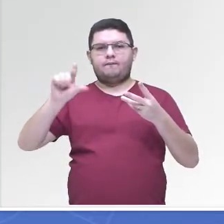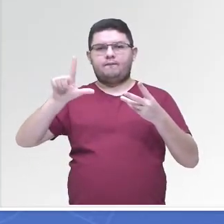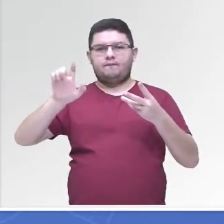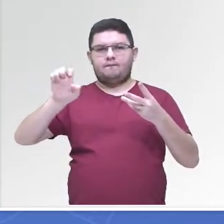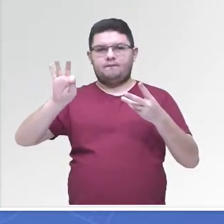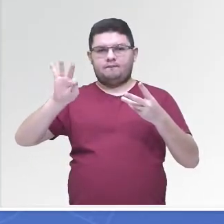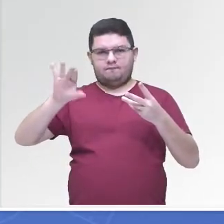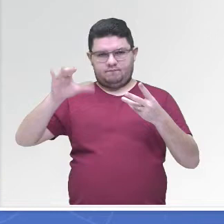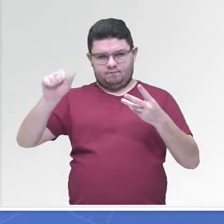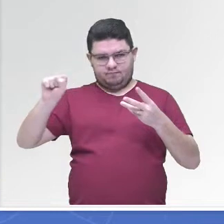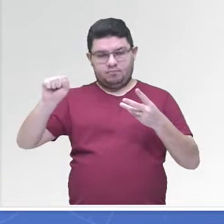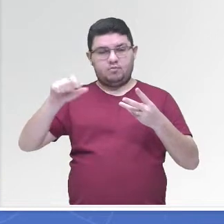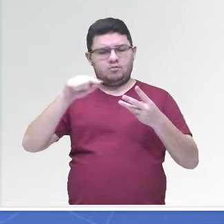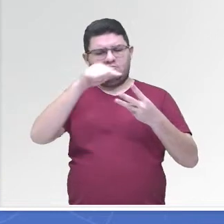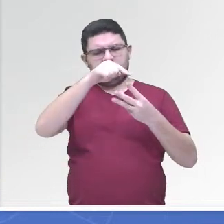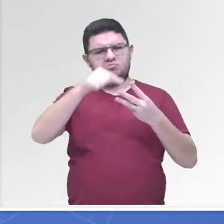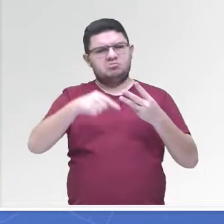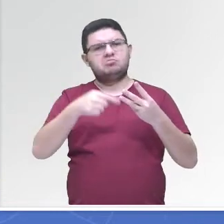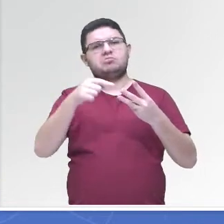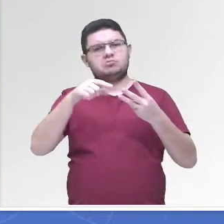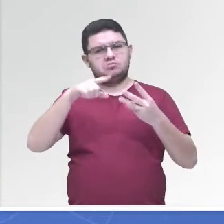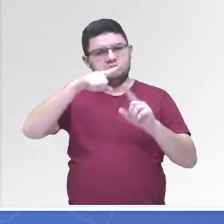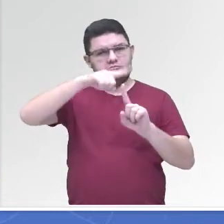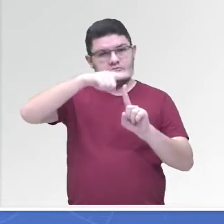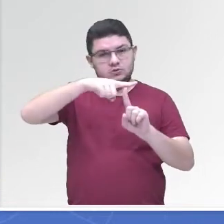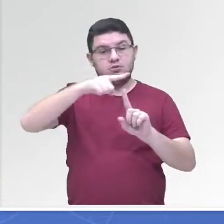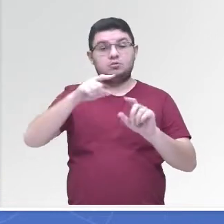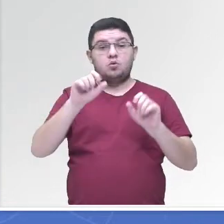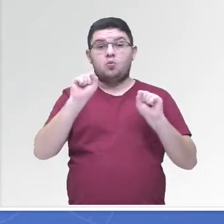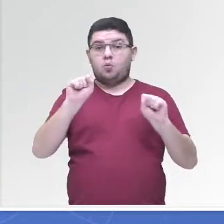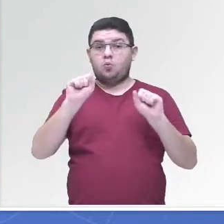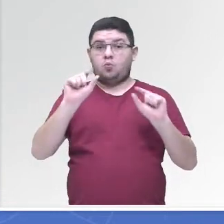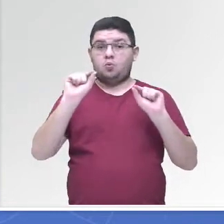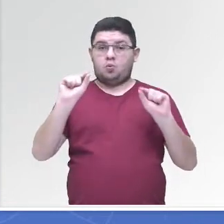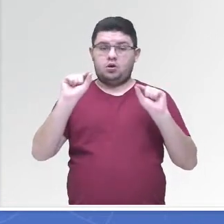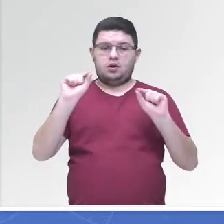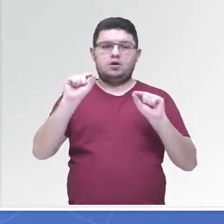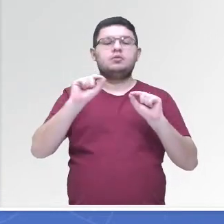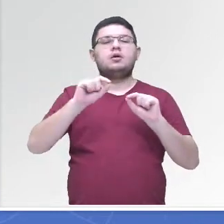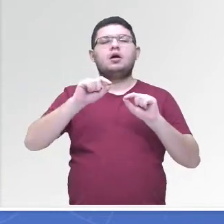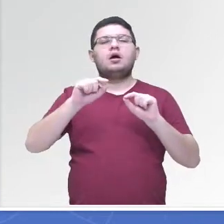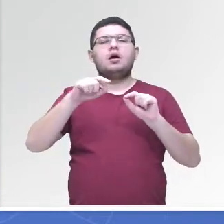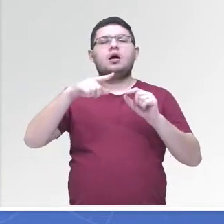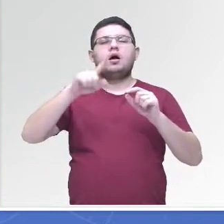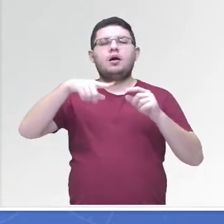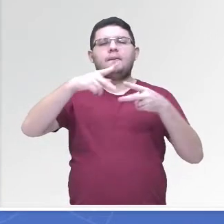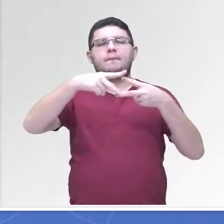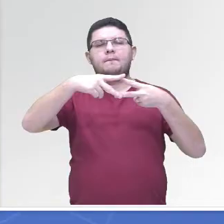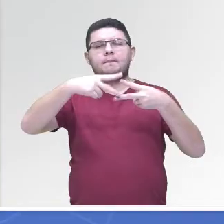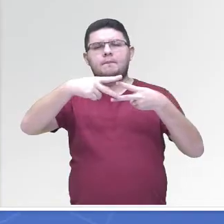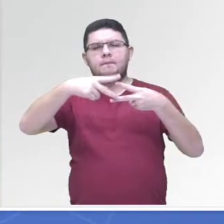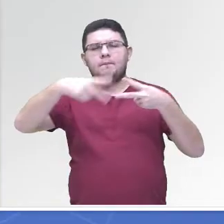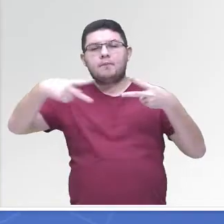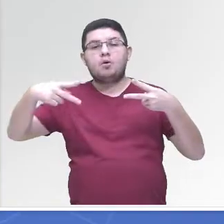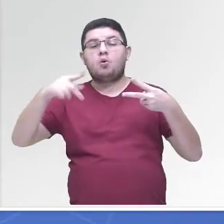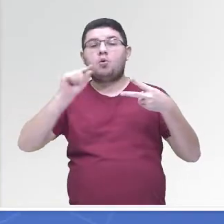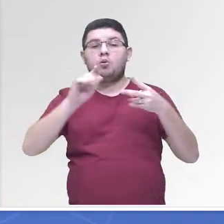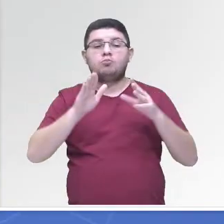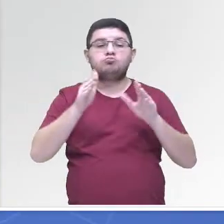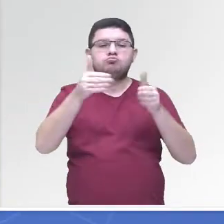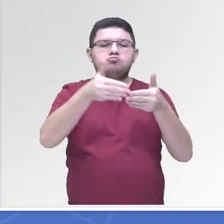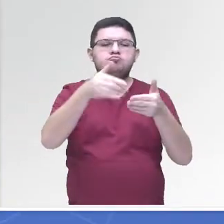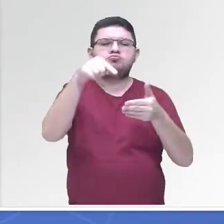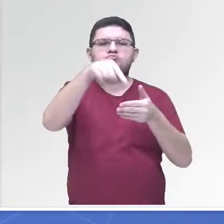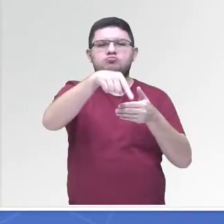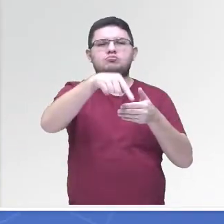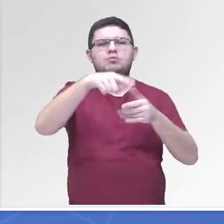né? São específicas para o material, ou seja, são exclusivas para aquele material, podendo ajudar, né, auxiliar,